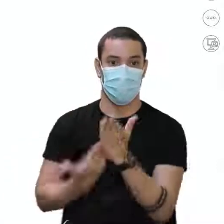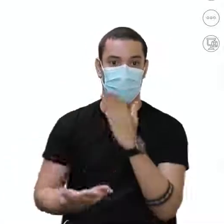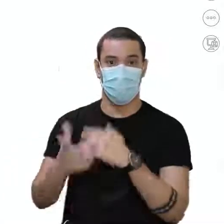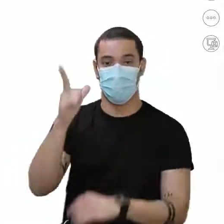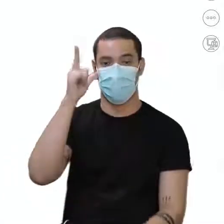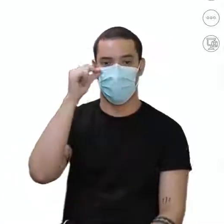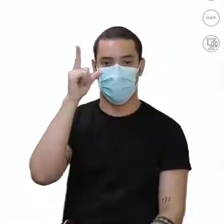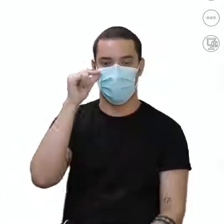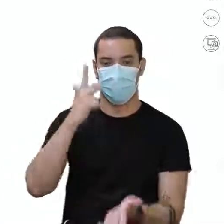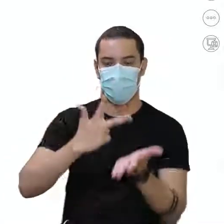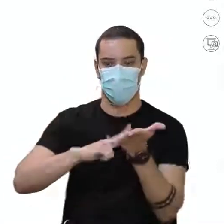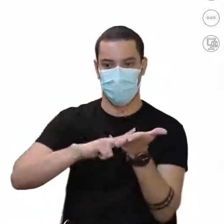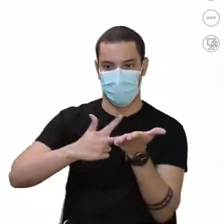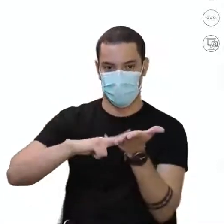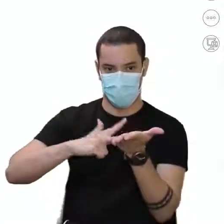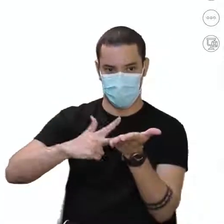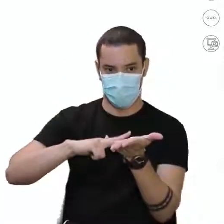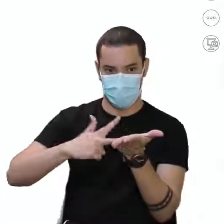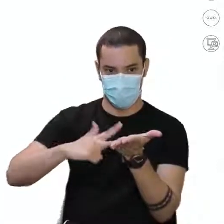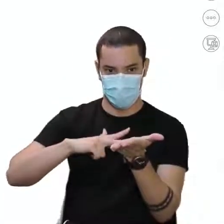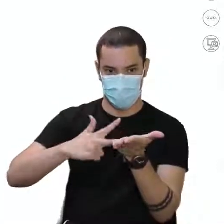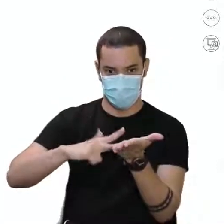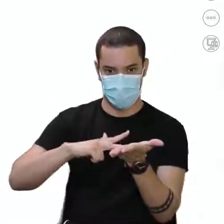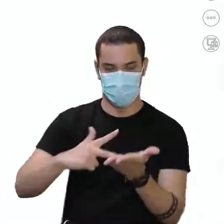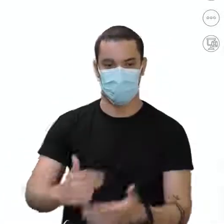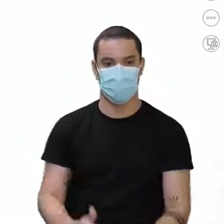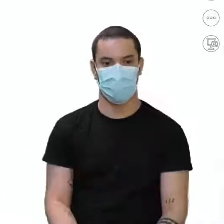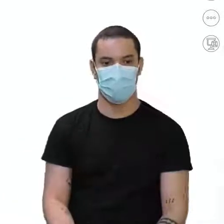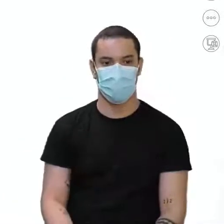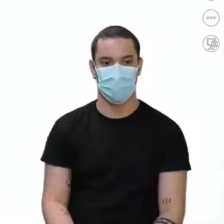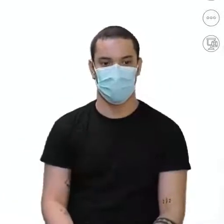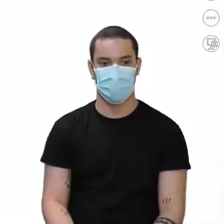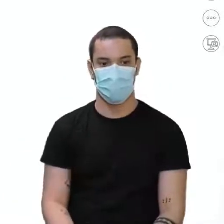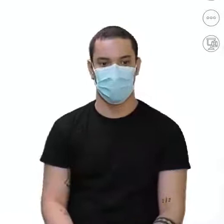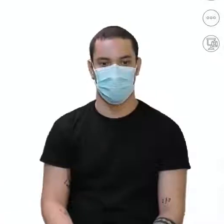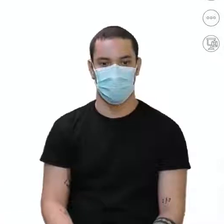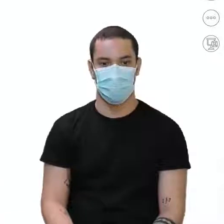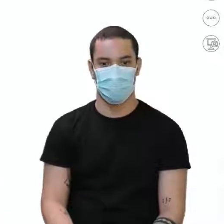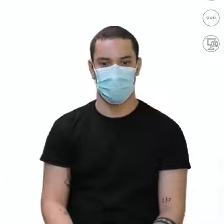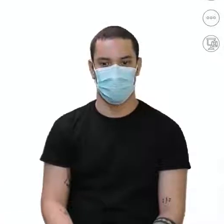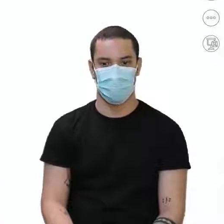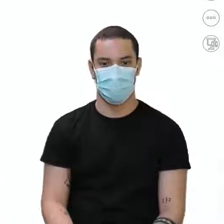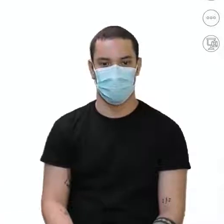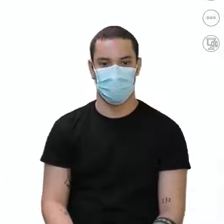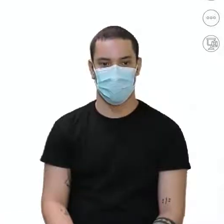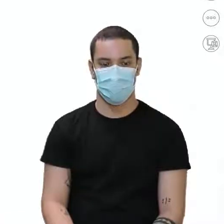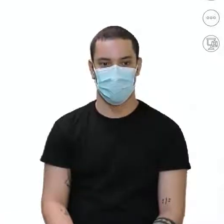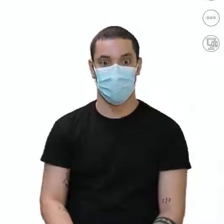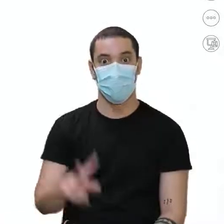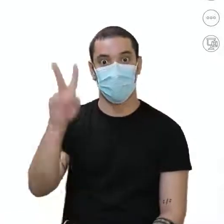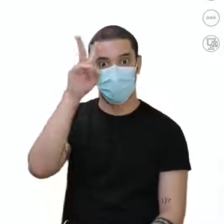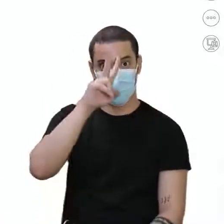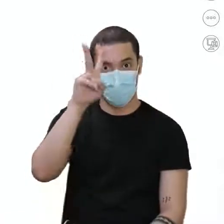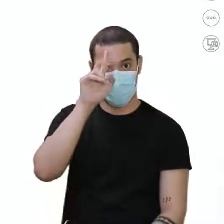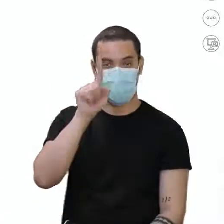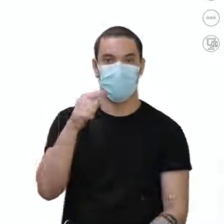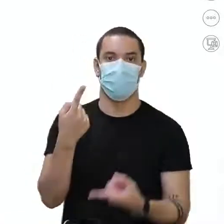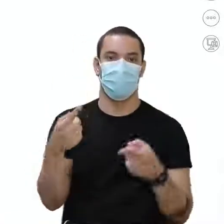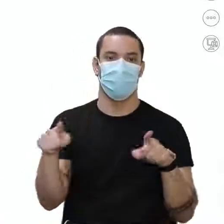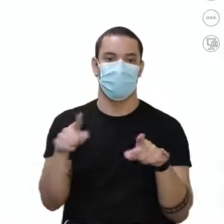sono. Dreaming about the things that we could be. Lembrando que é uma música